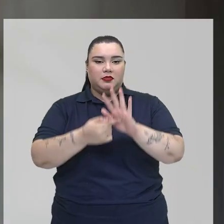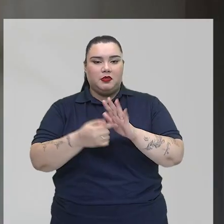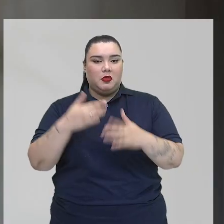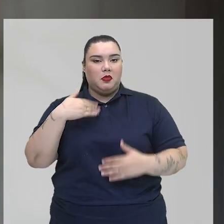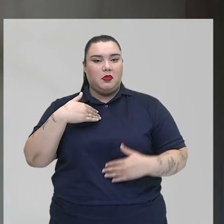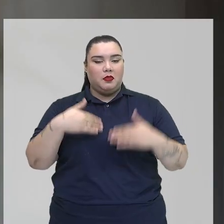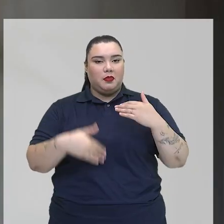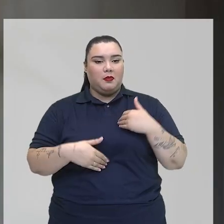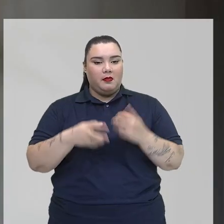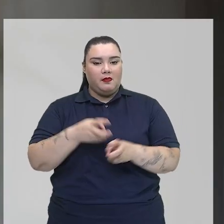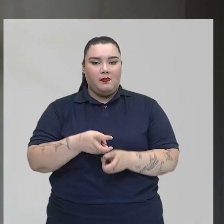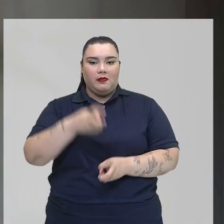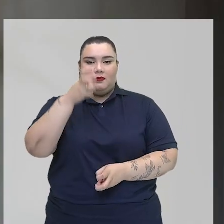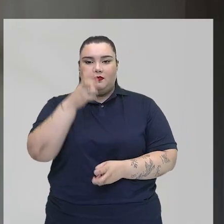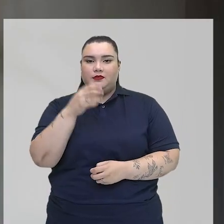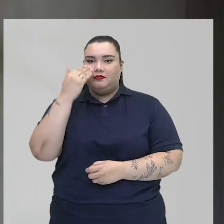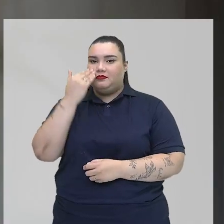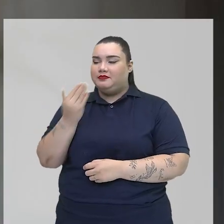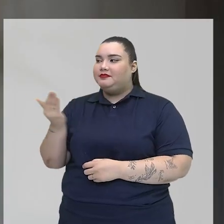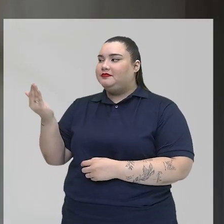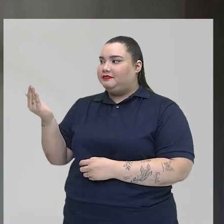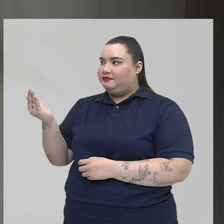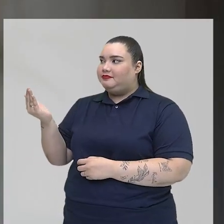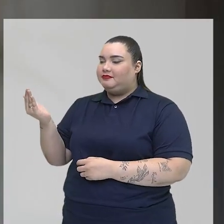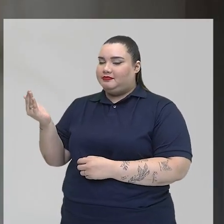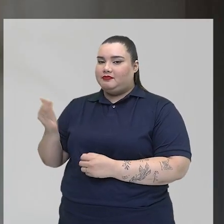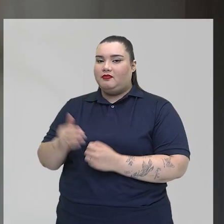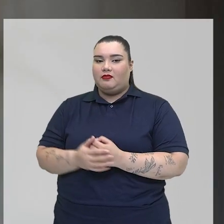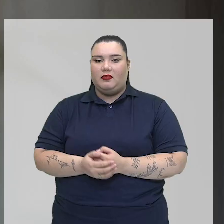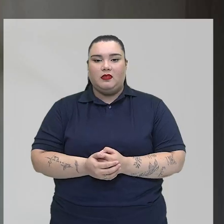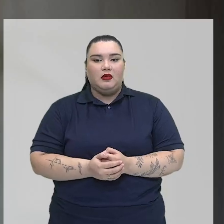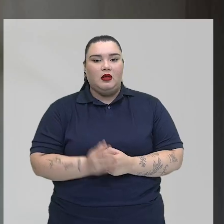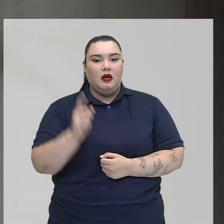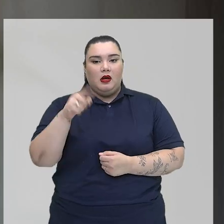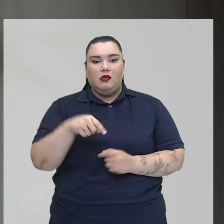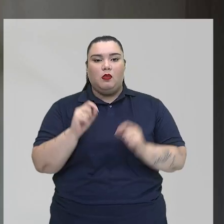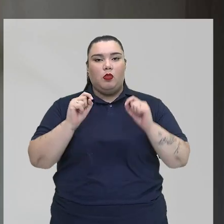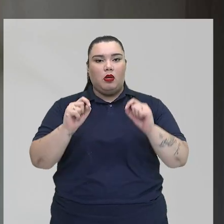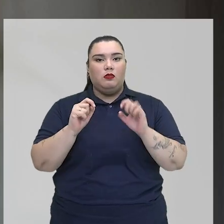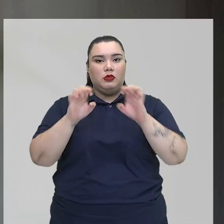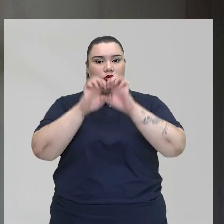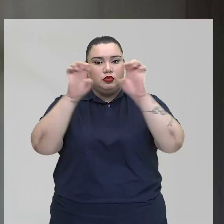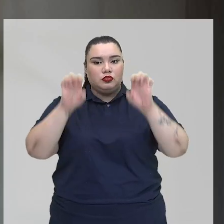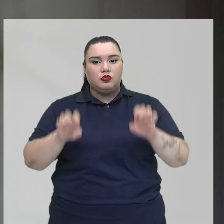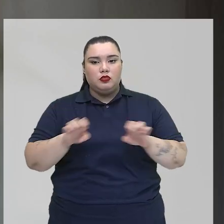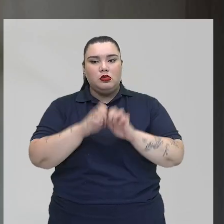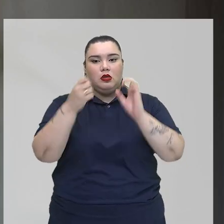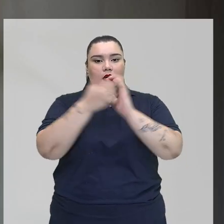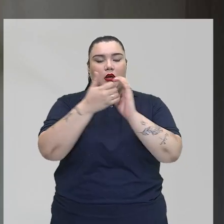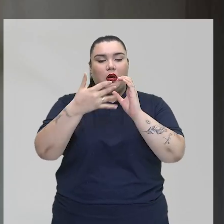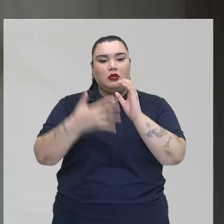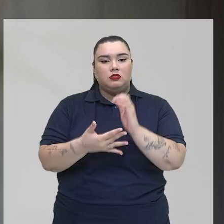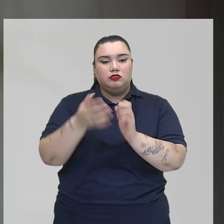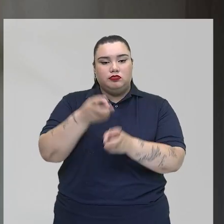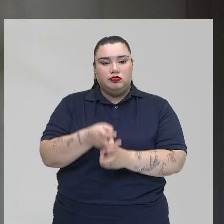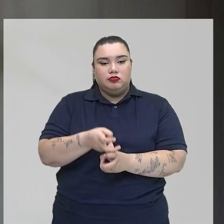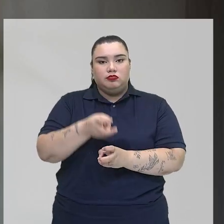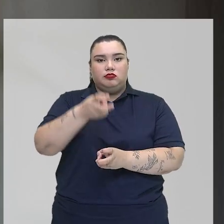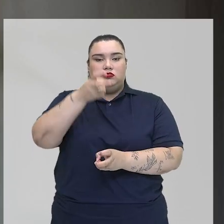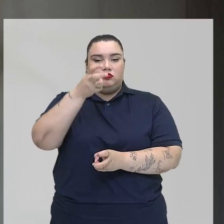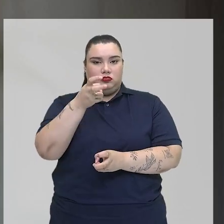que é a coluna vertebral. Então, ela é uma estrutura que caracteriza os